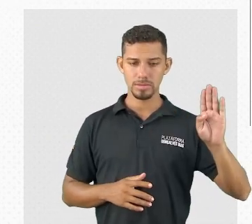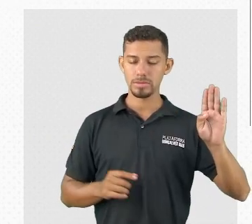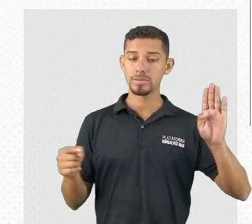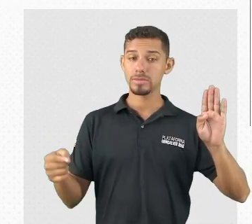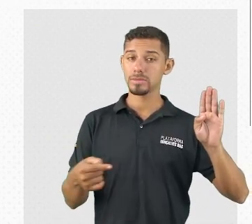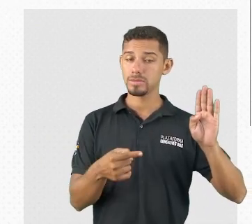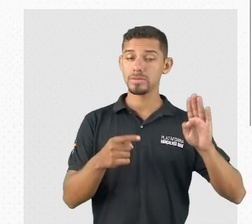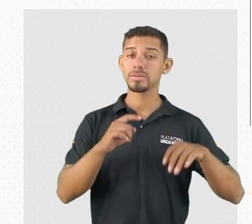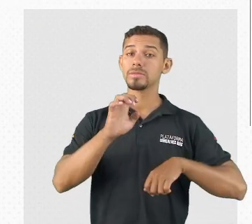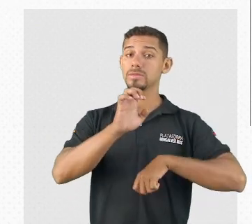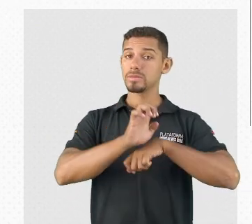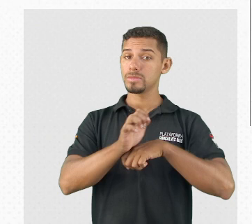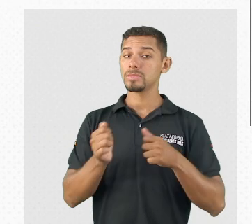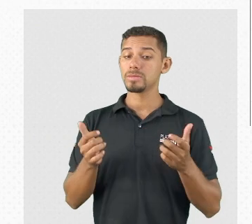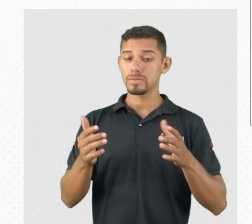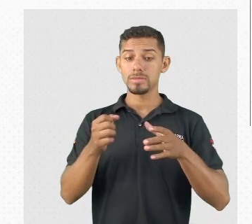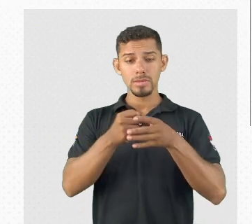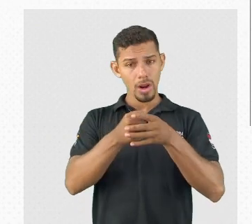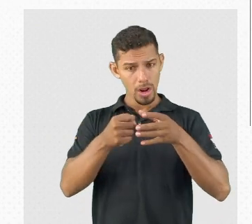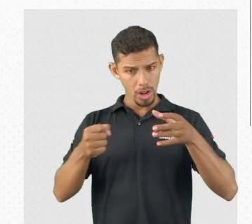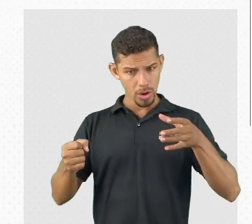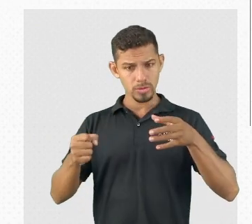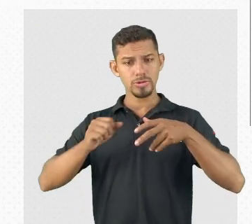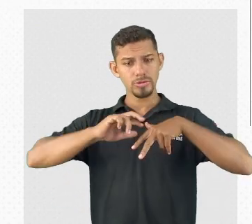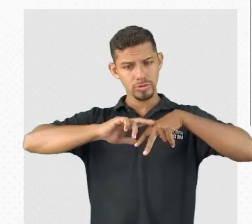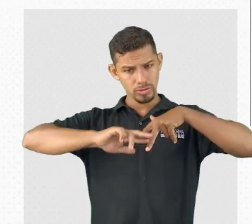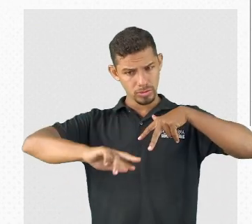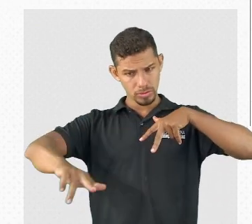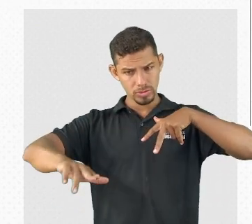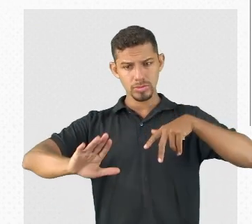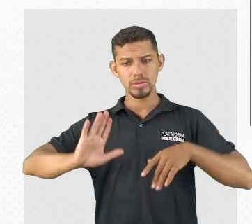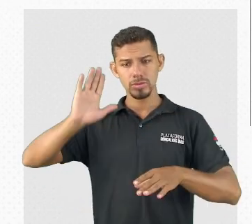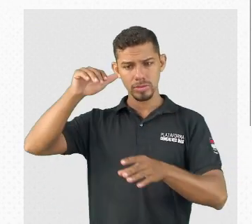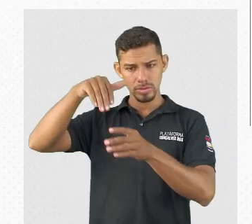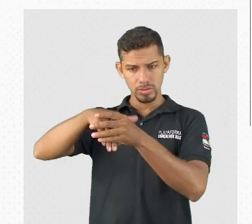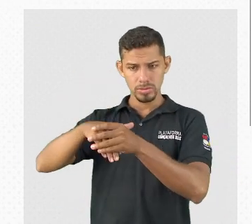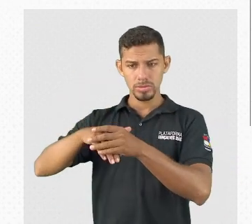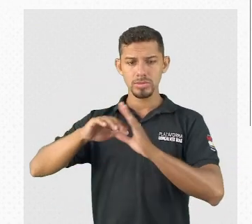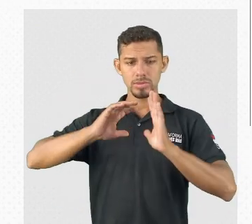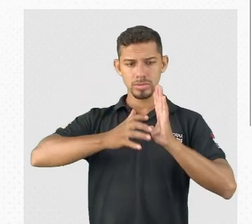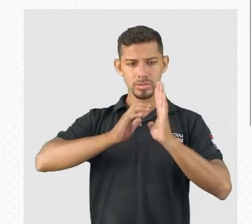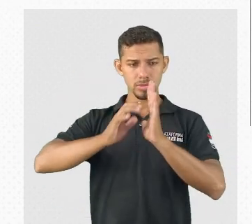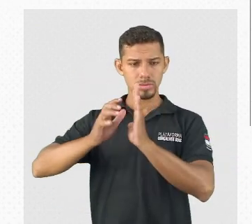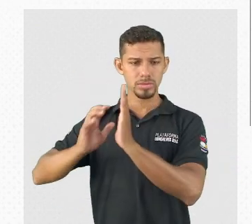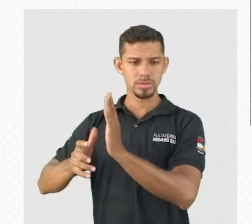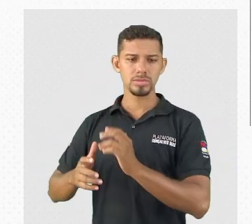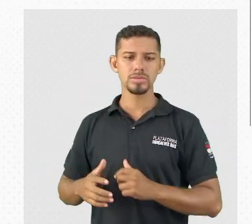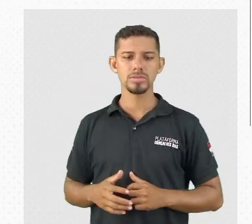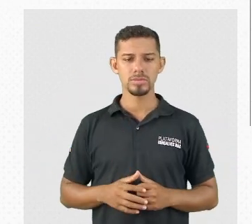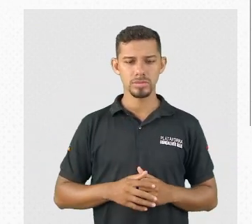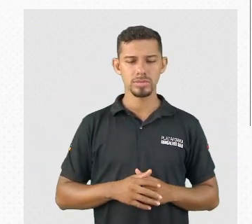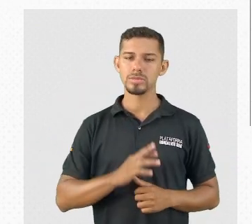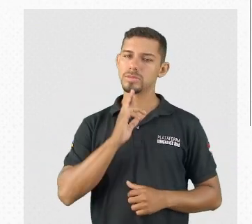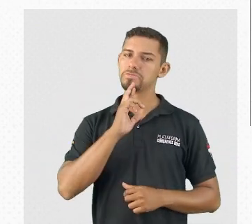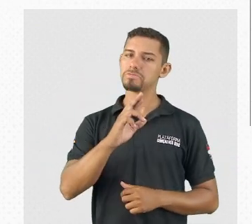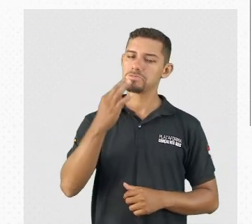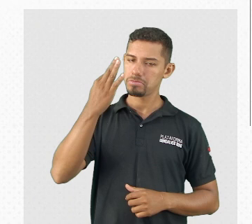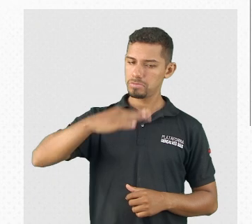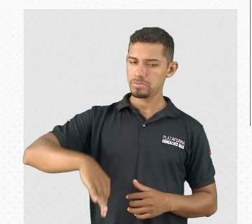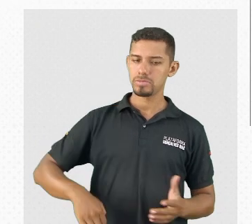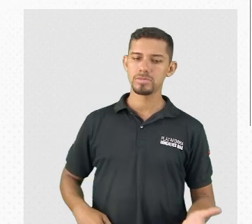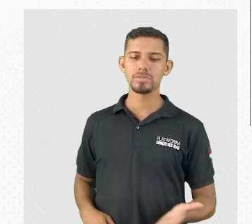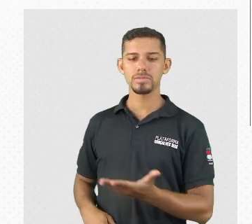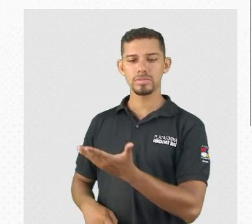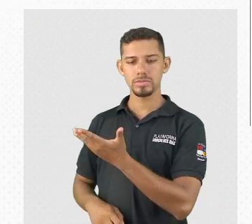tem implementado cotas de gênero nas candidaturas partidárias, né? Então, a gente tem aqui,